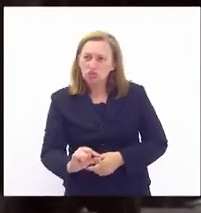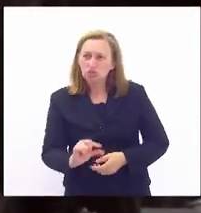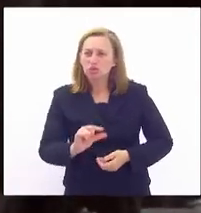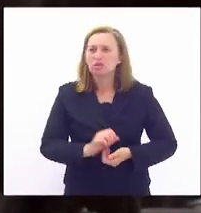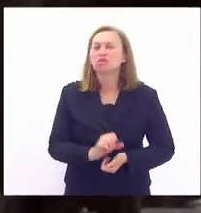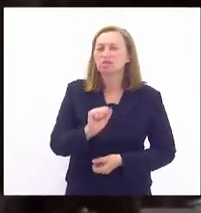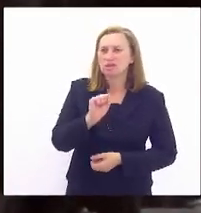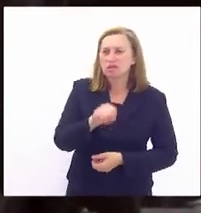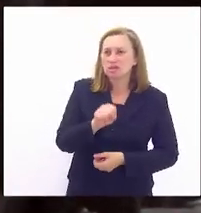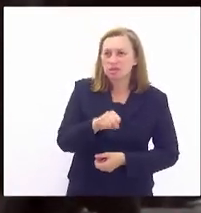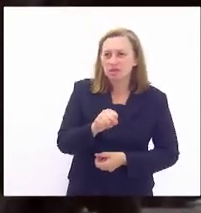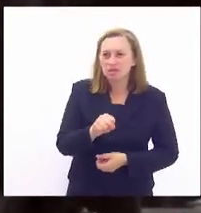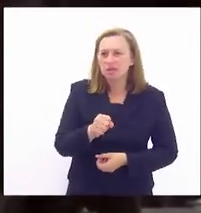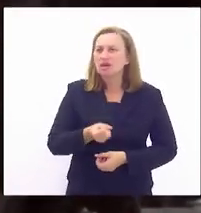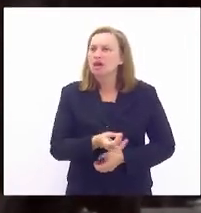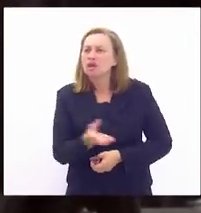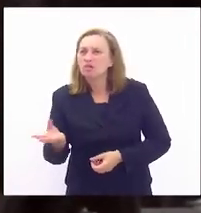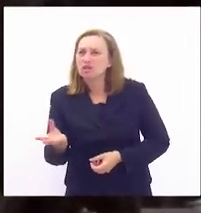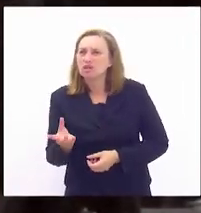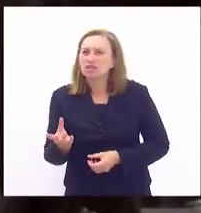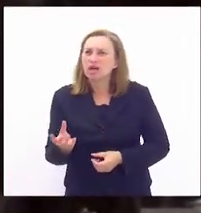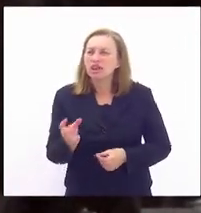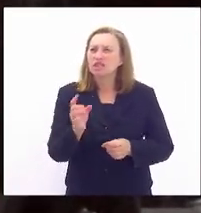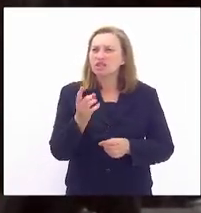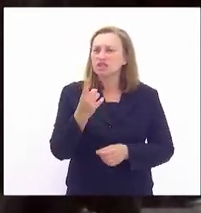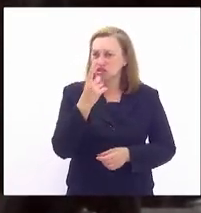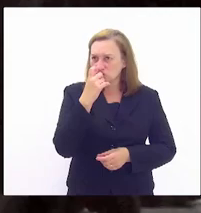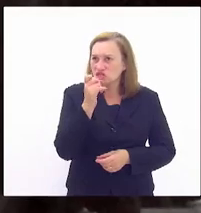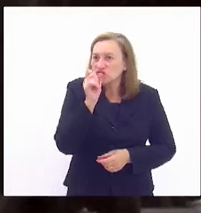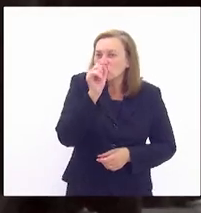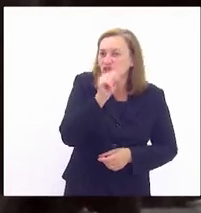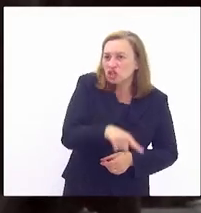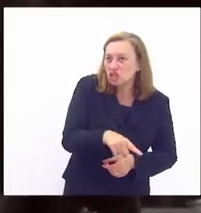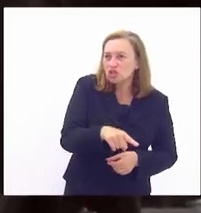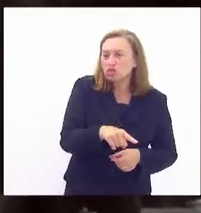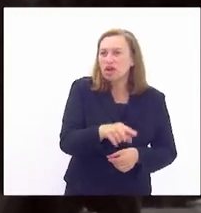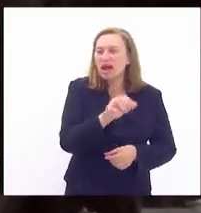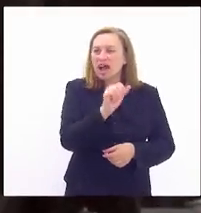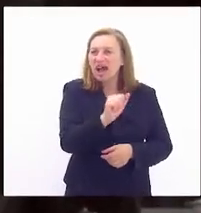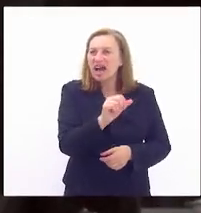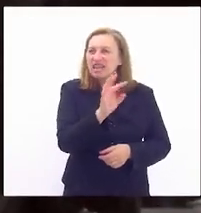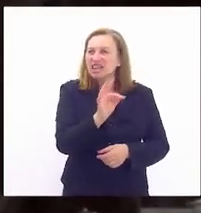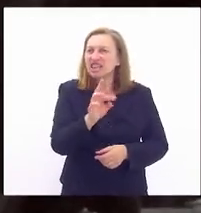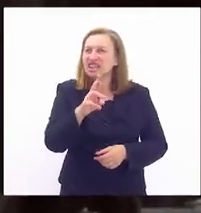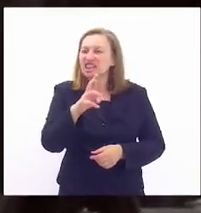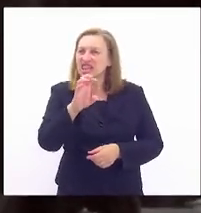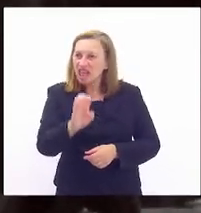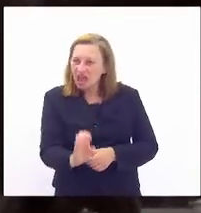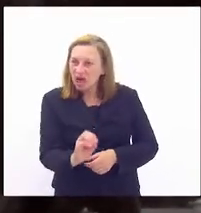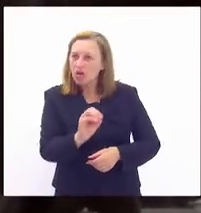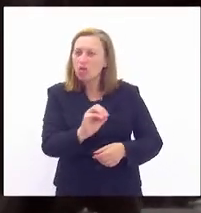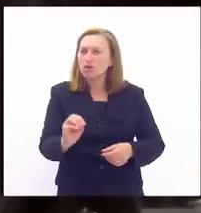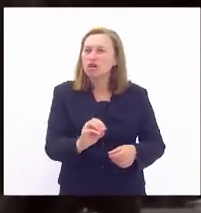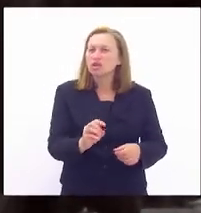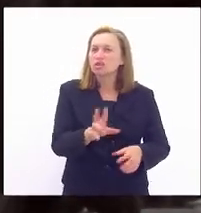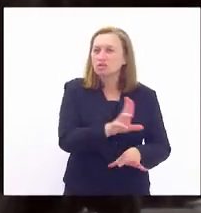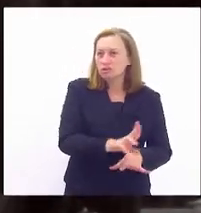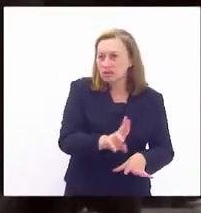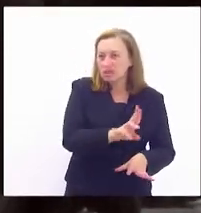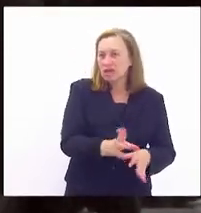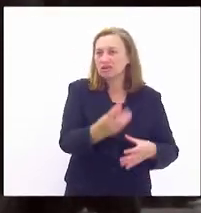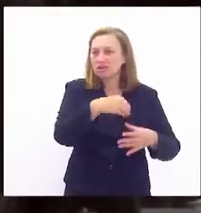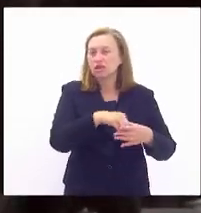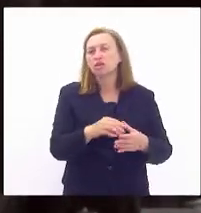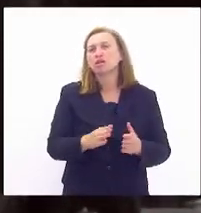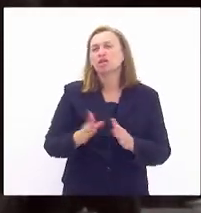sim, a quantidade de resíduos que são dispostos em aterro e são reutilizados internamente. Por